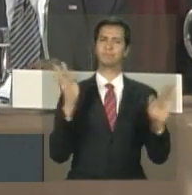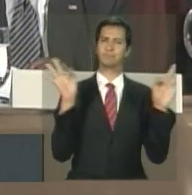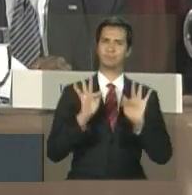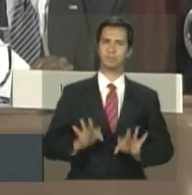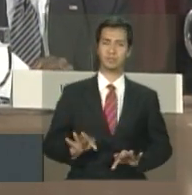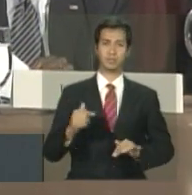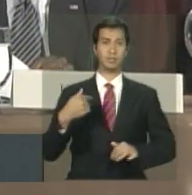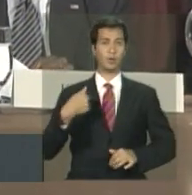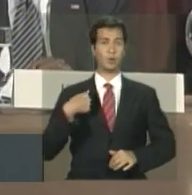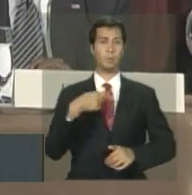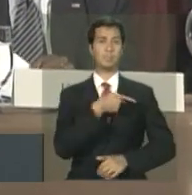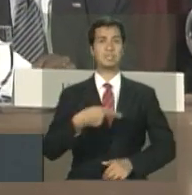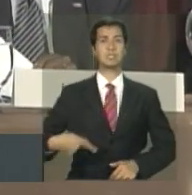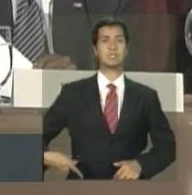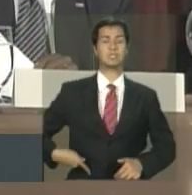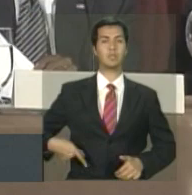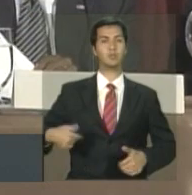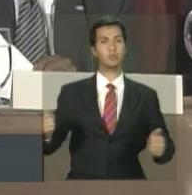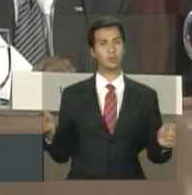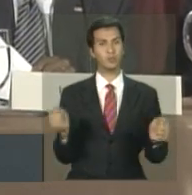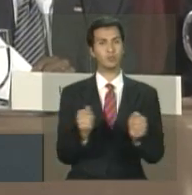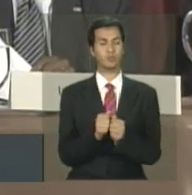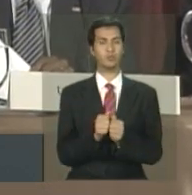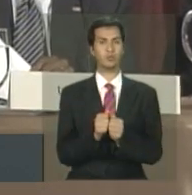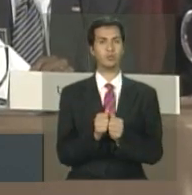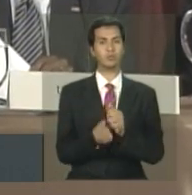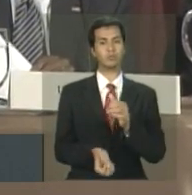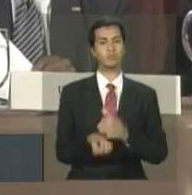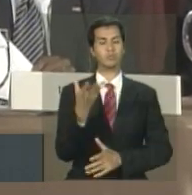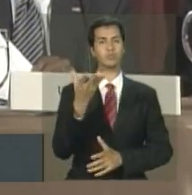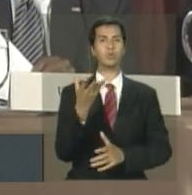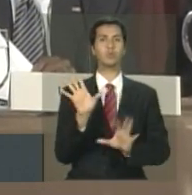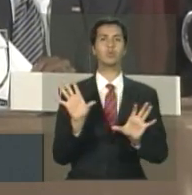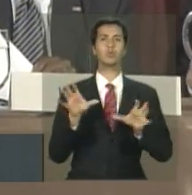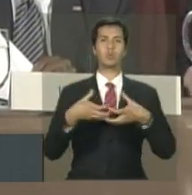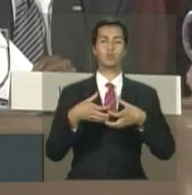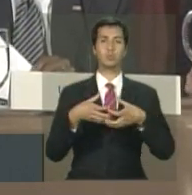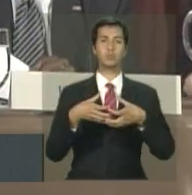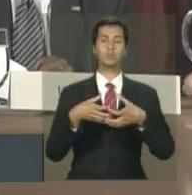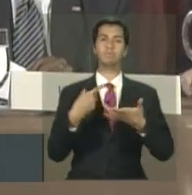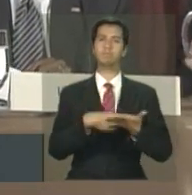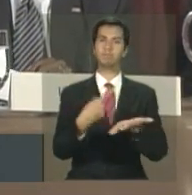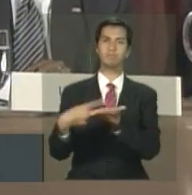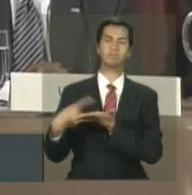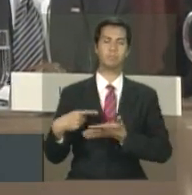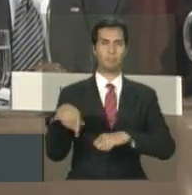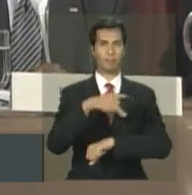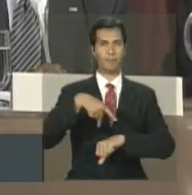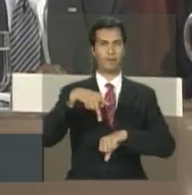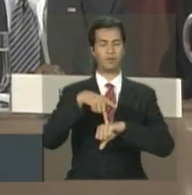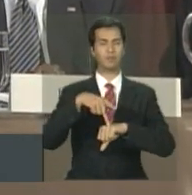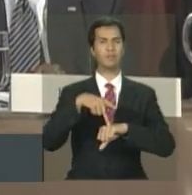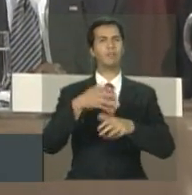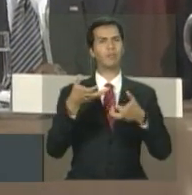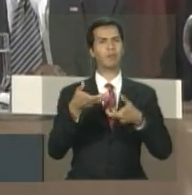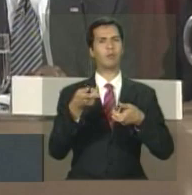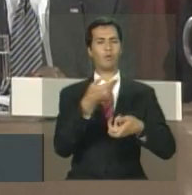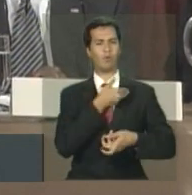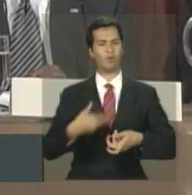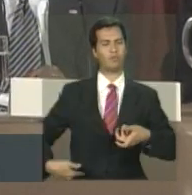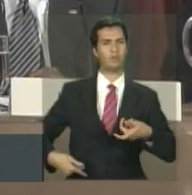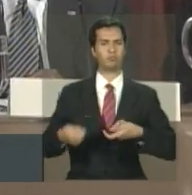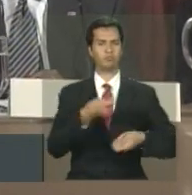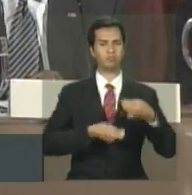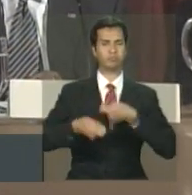co-presidenta do lançamento oficial da Parceria para o Governo Aberto. Trata-se de um importante instrumento para